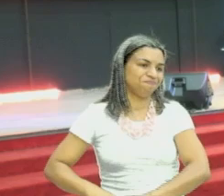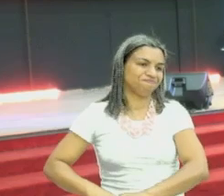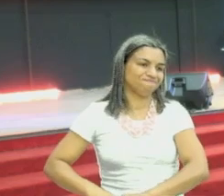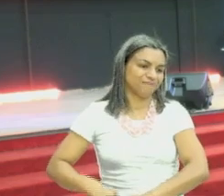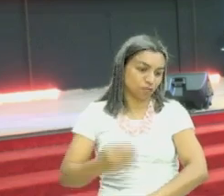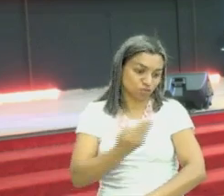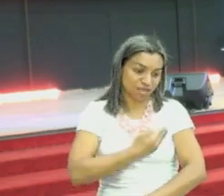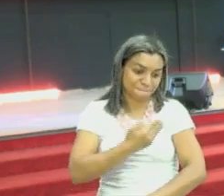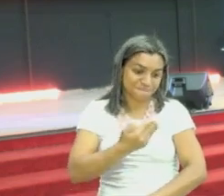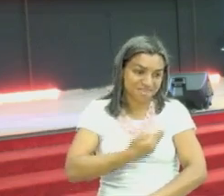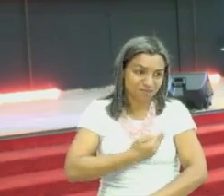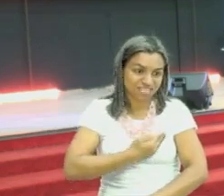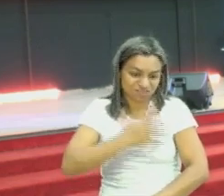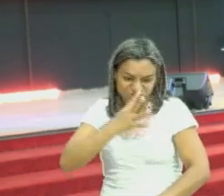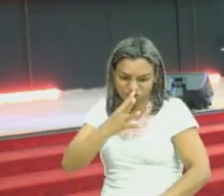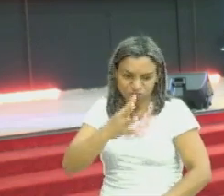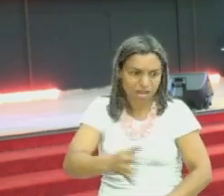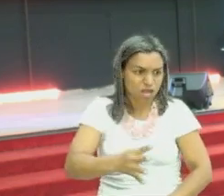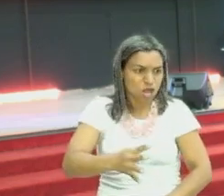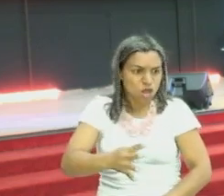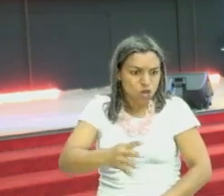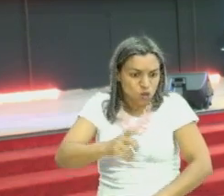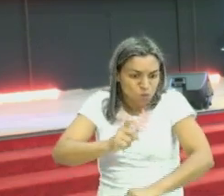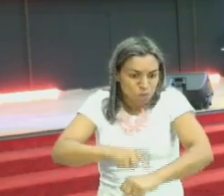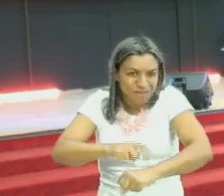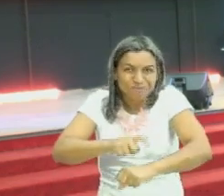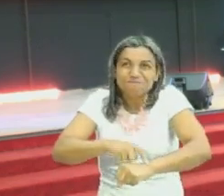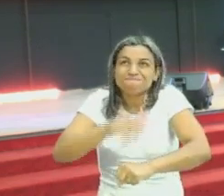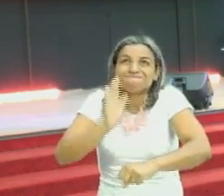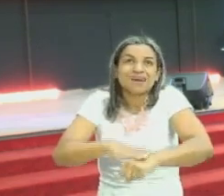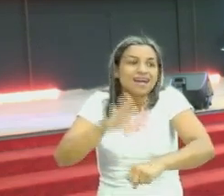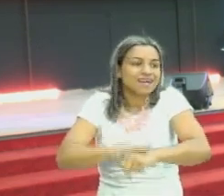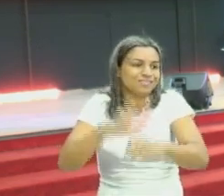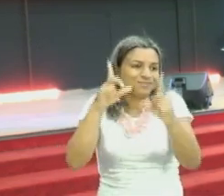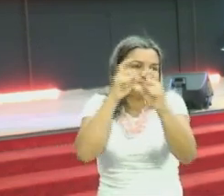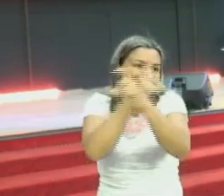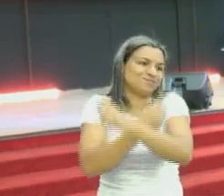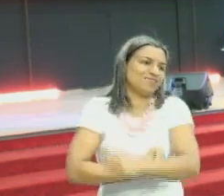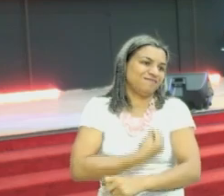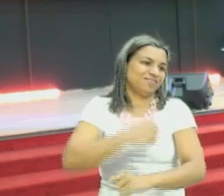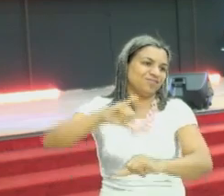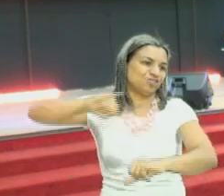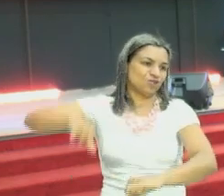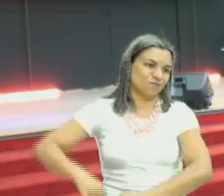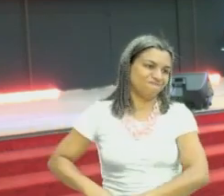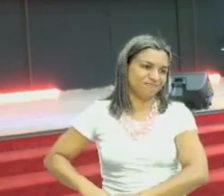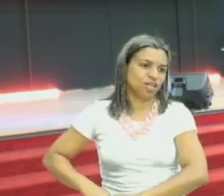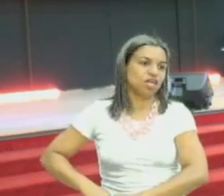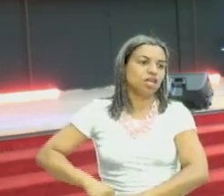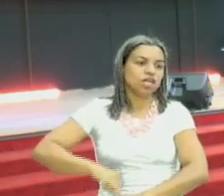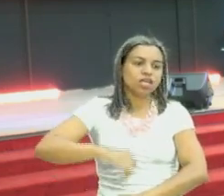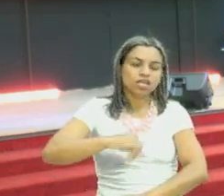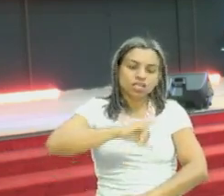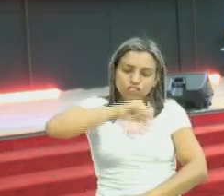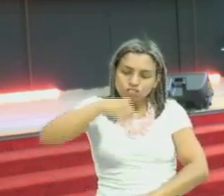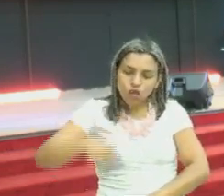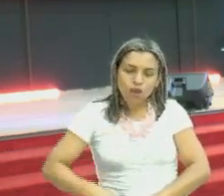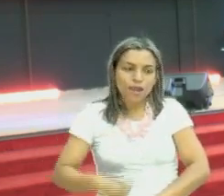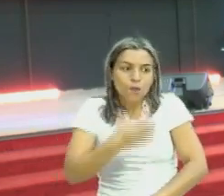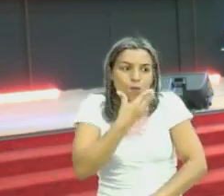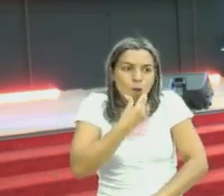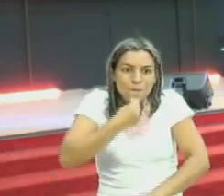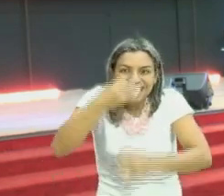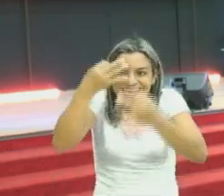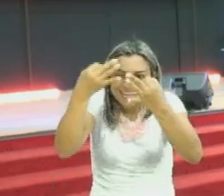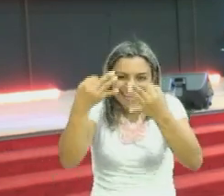Jó o acusaram no pior momento da vida dele, sendo ele um homem íntegro. Mas a Bíblia diz, no final